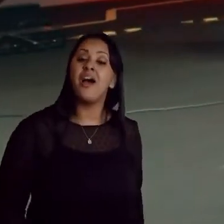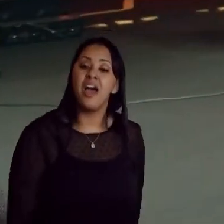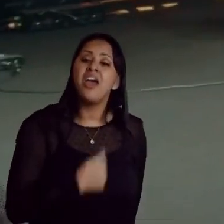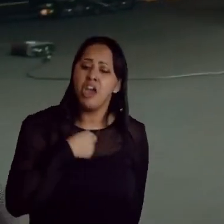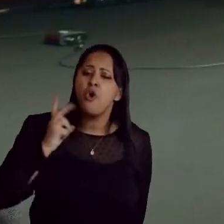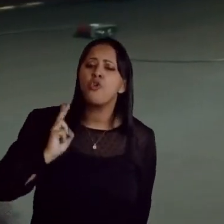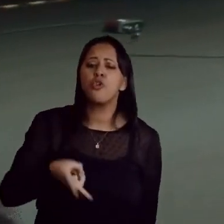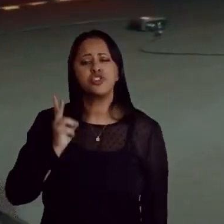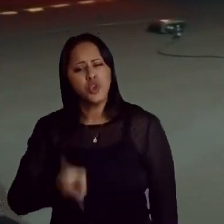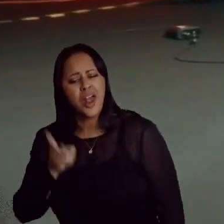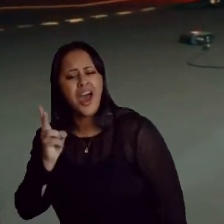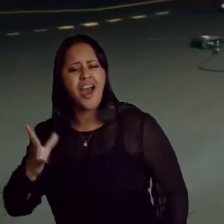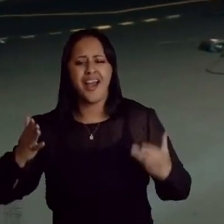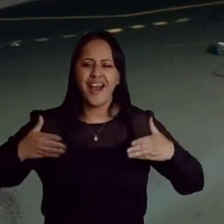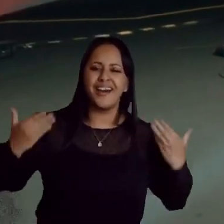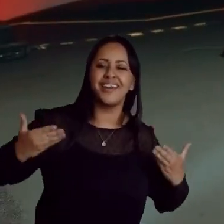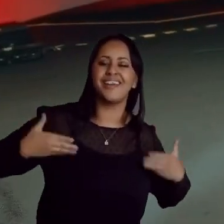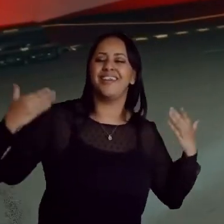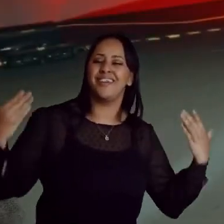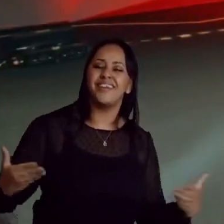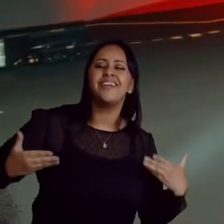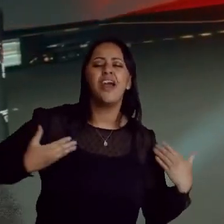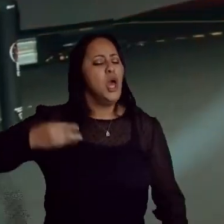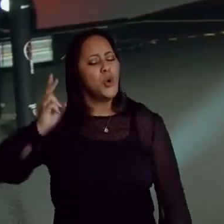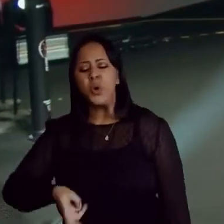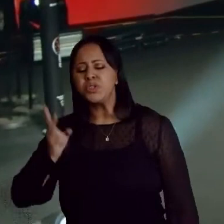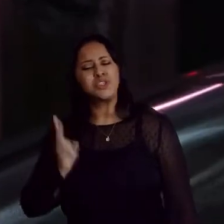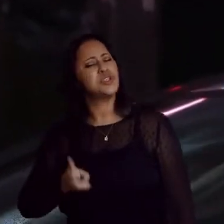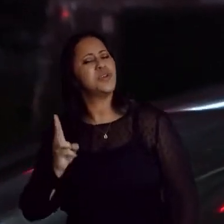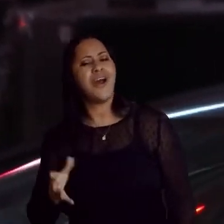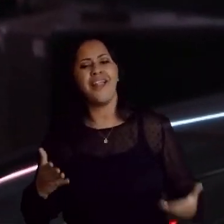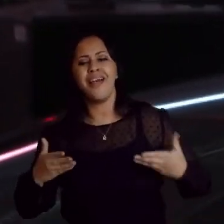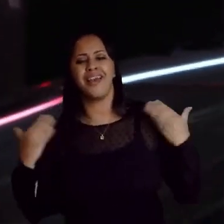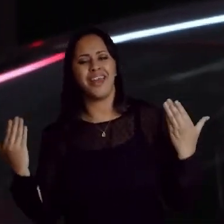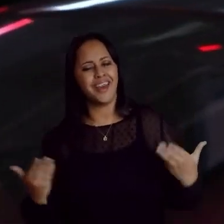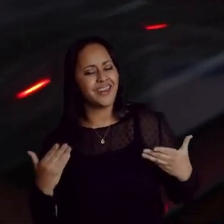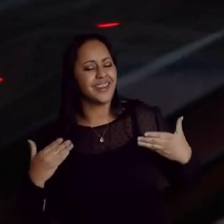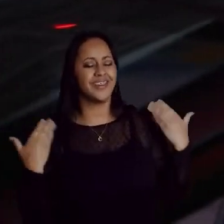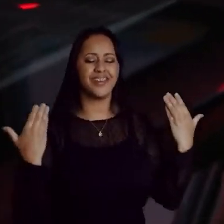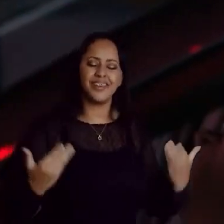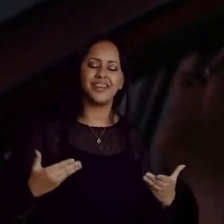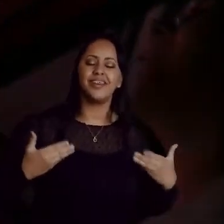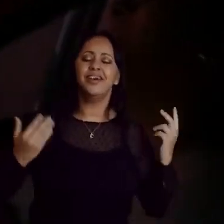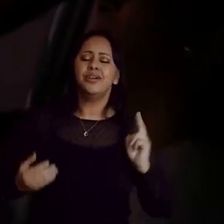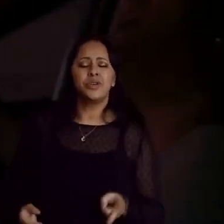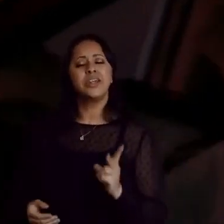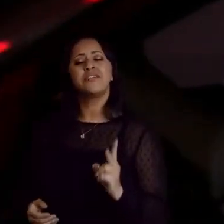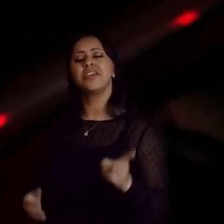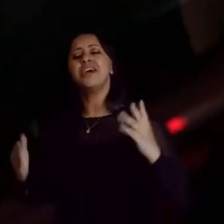minta. Todavia me alegrarei, todavia me